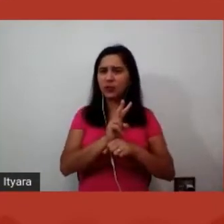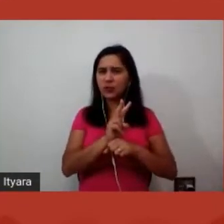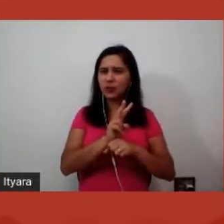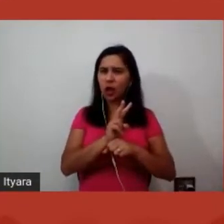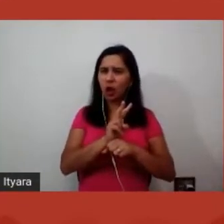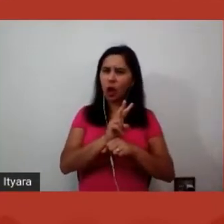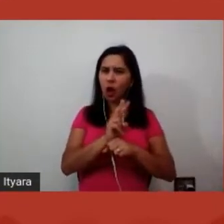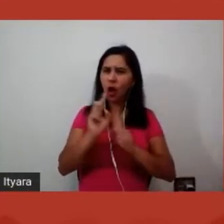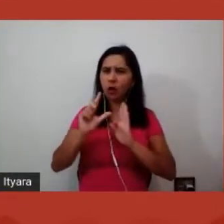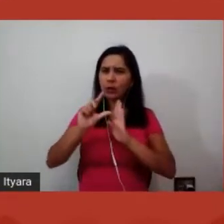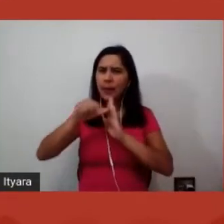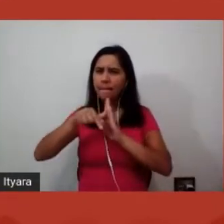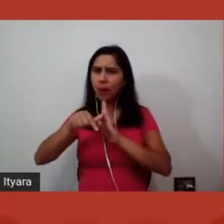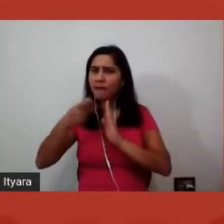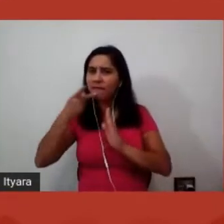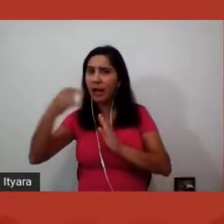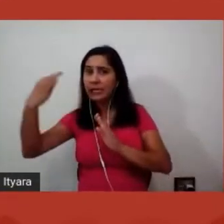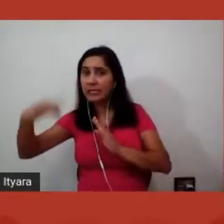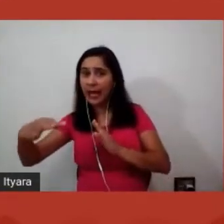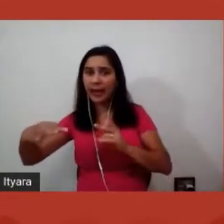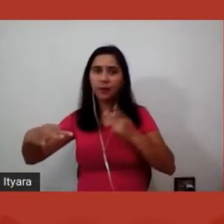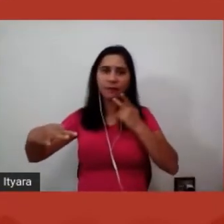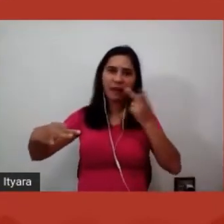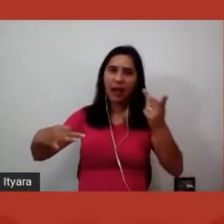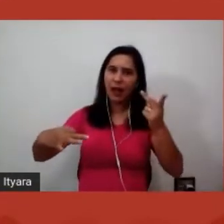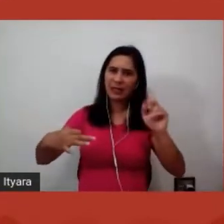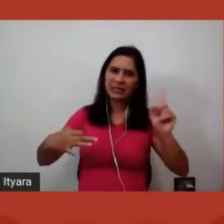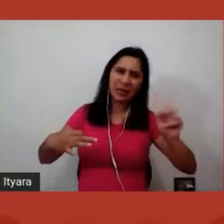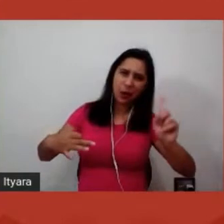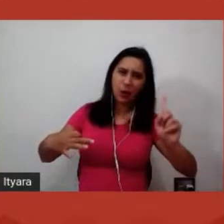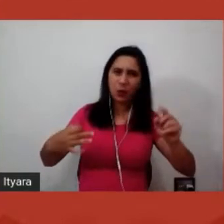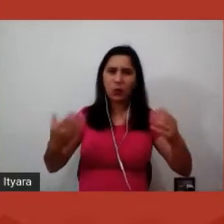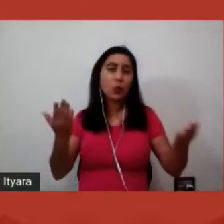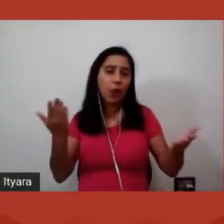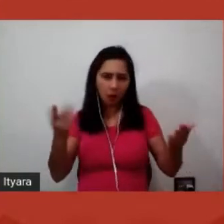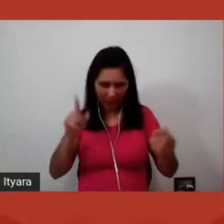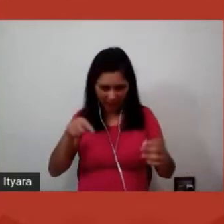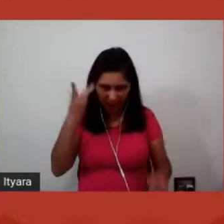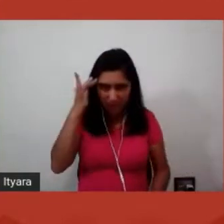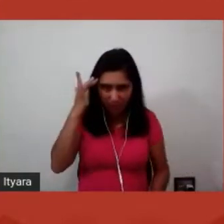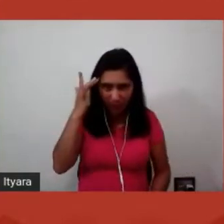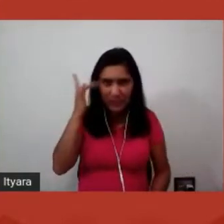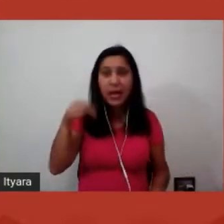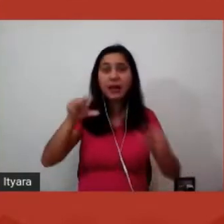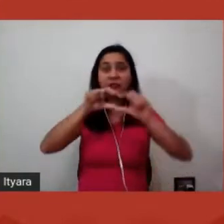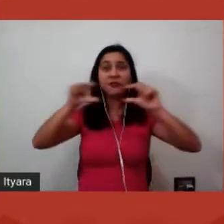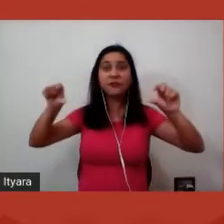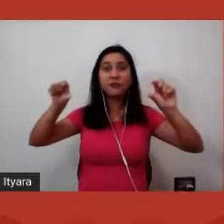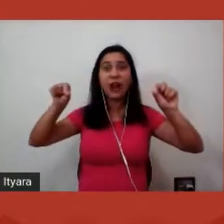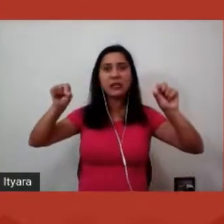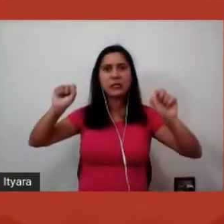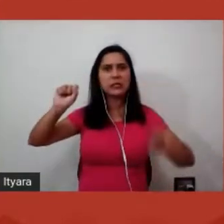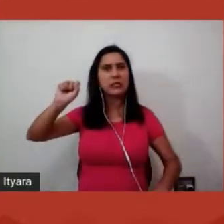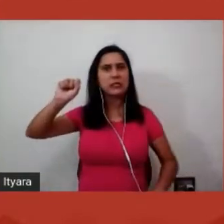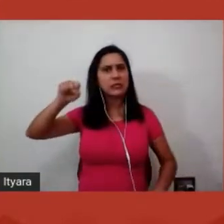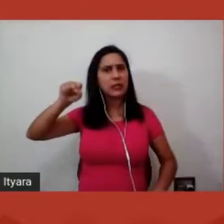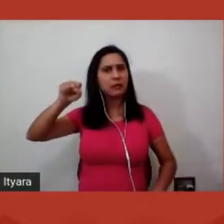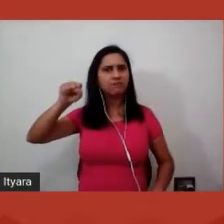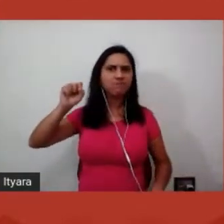comprovar, negar ou aceitar. É isso. Então, seria, as hipóteses seriam afirmativas. É isso?